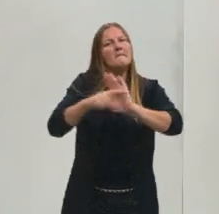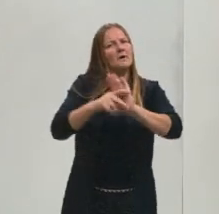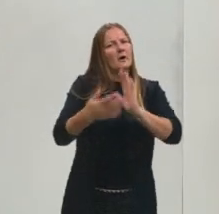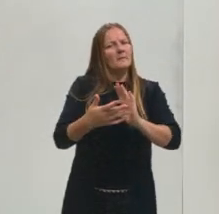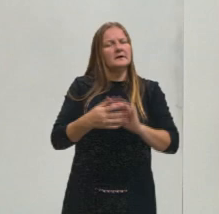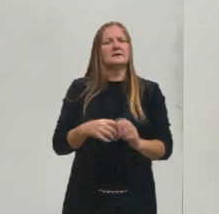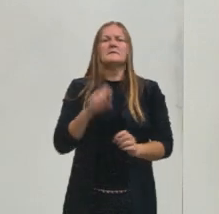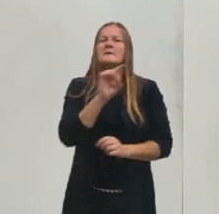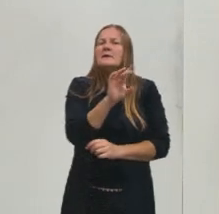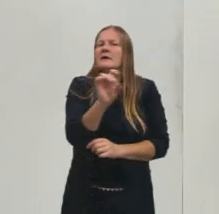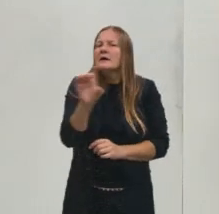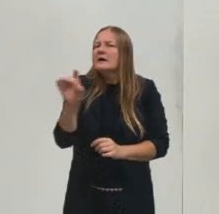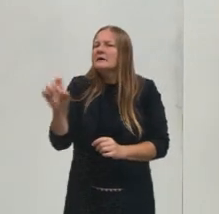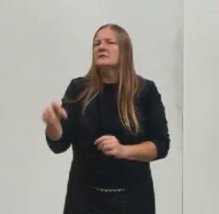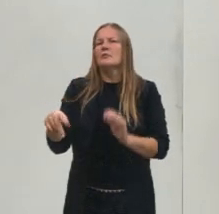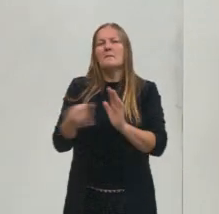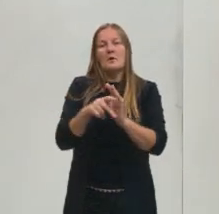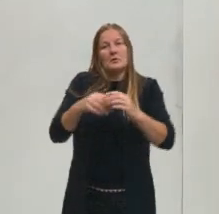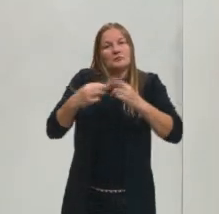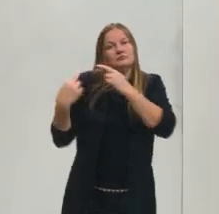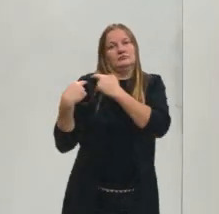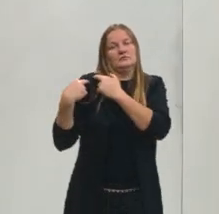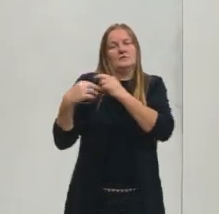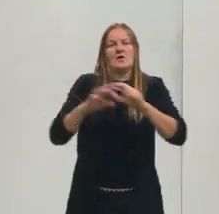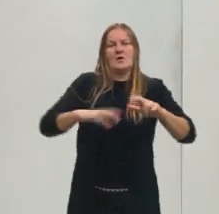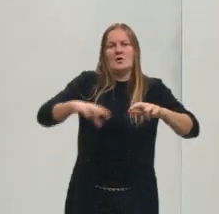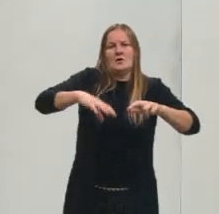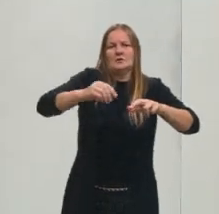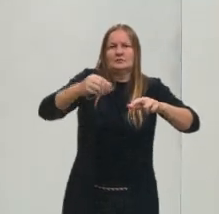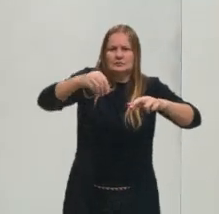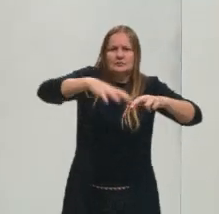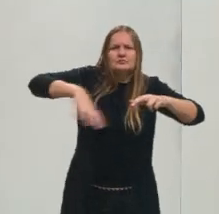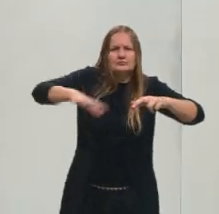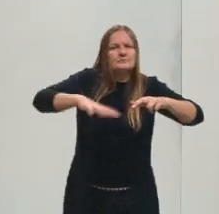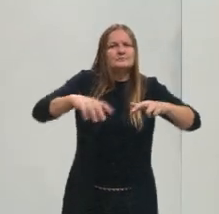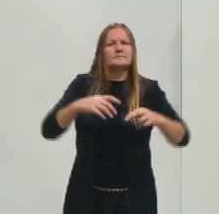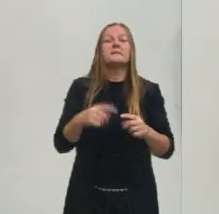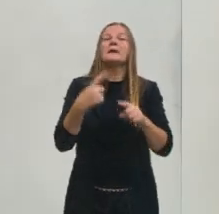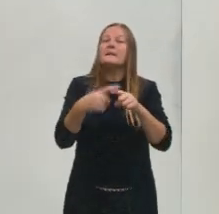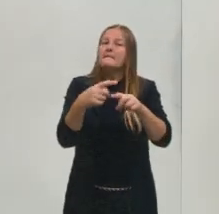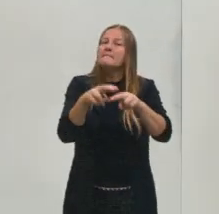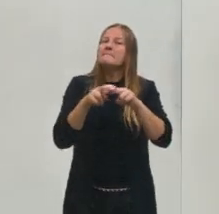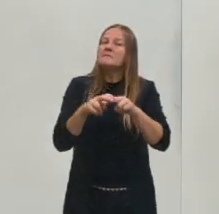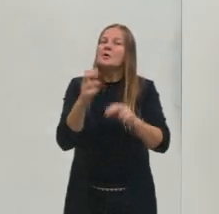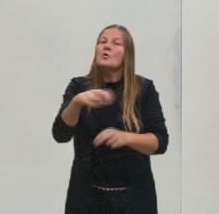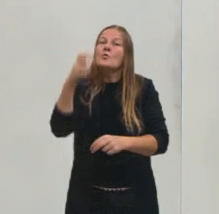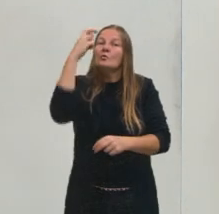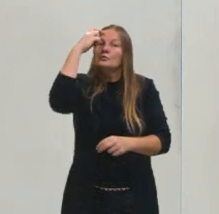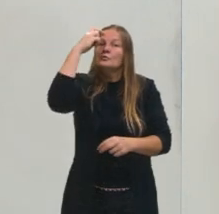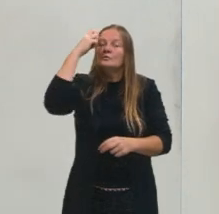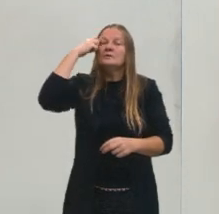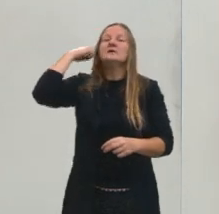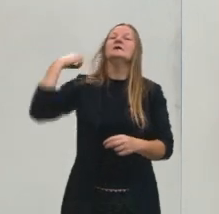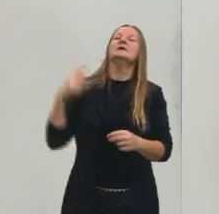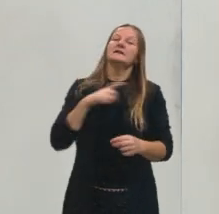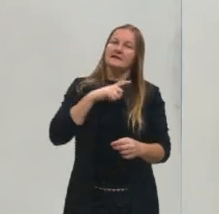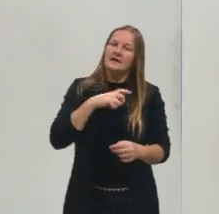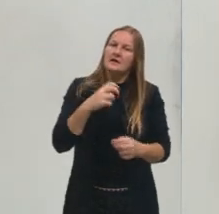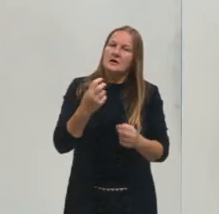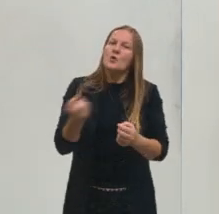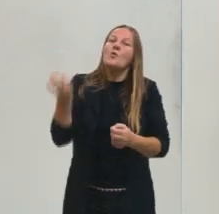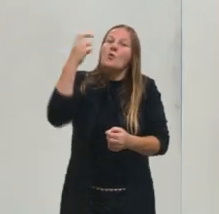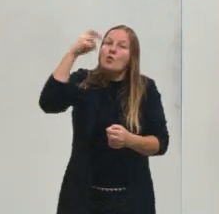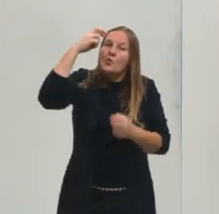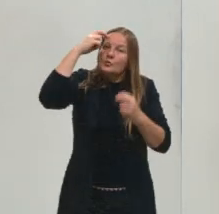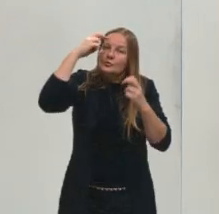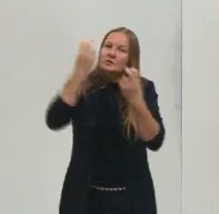cada uma mandava no seu território isso nos leva a pensar essa questão da cultura existe uma cultura grega